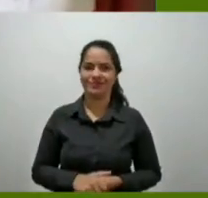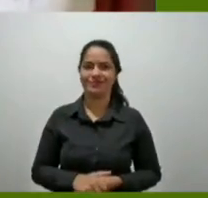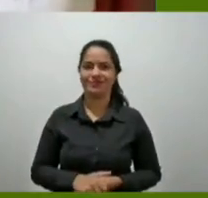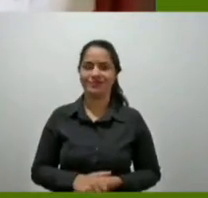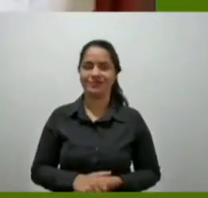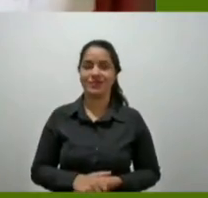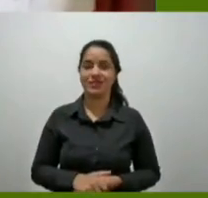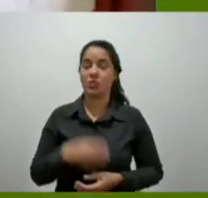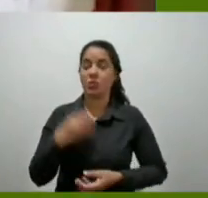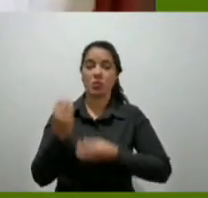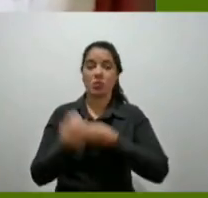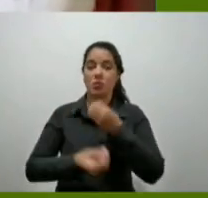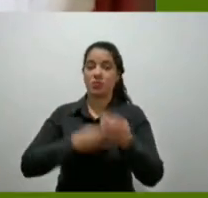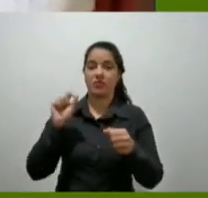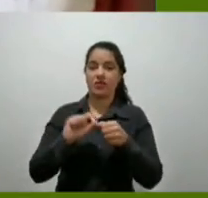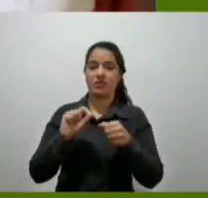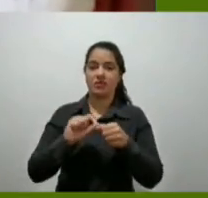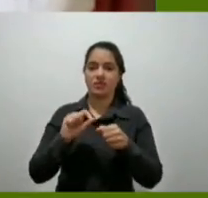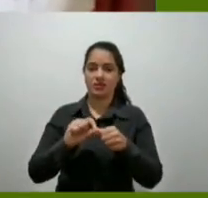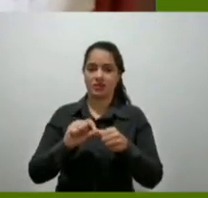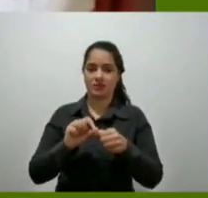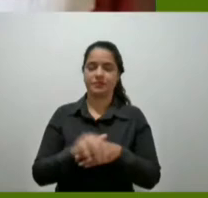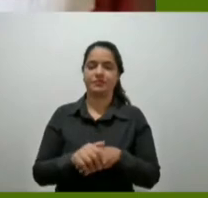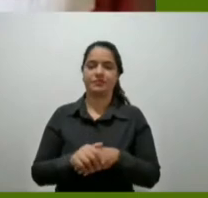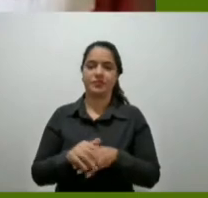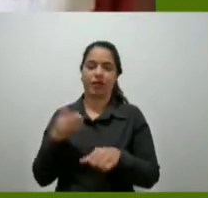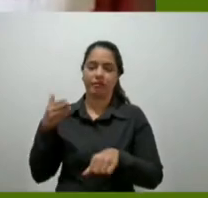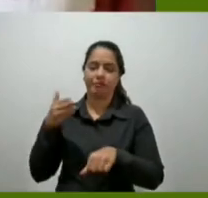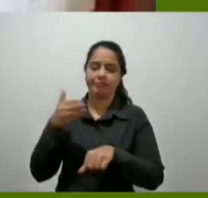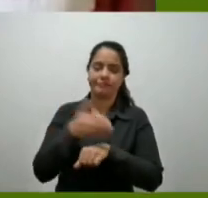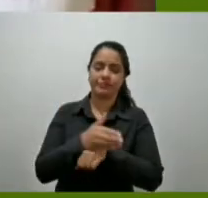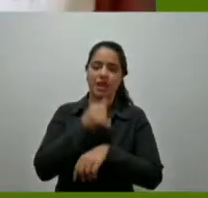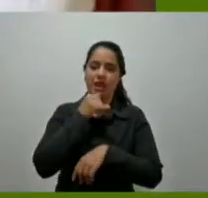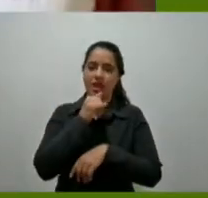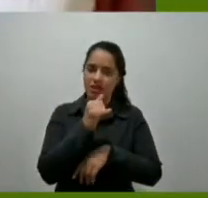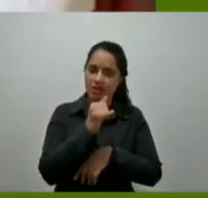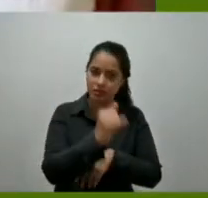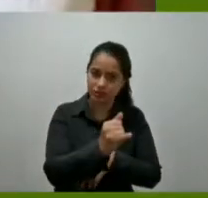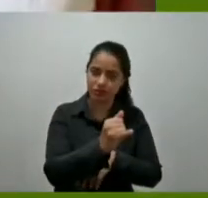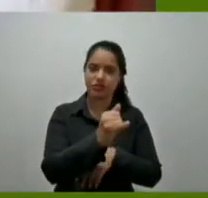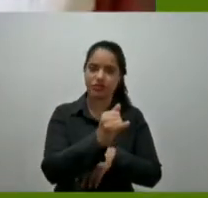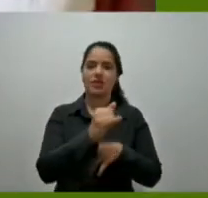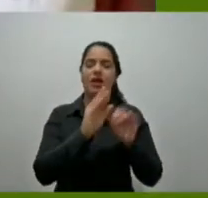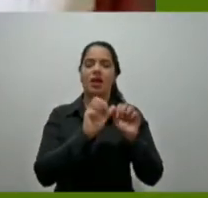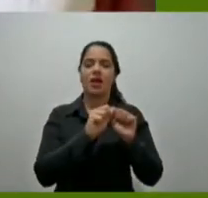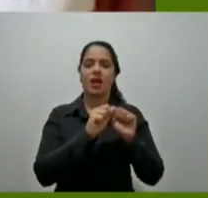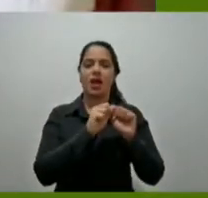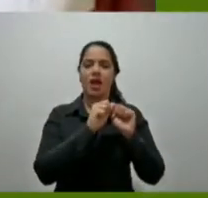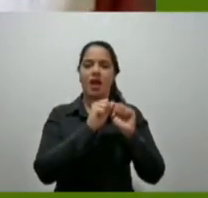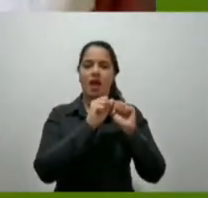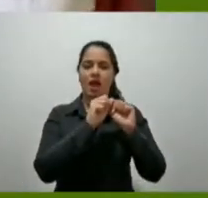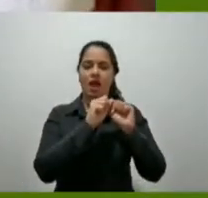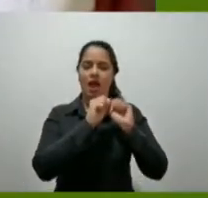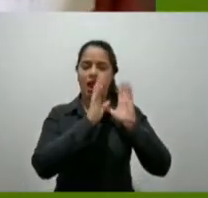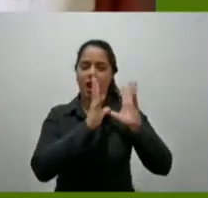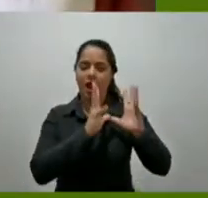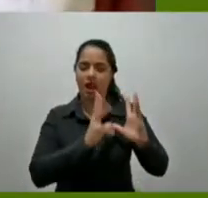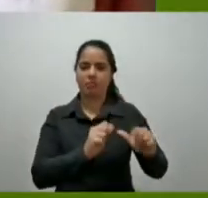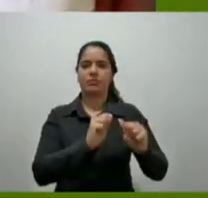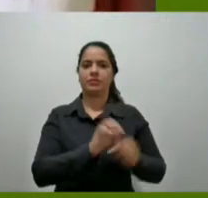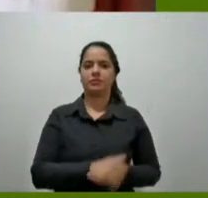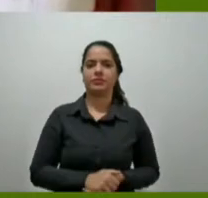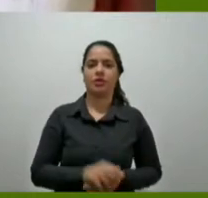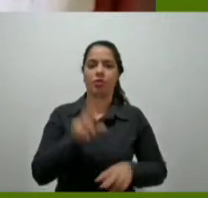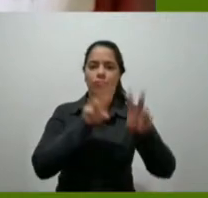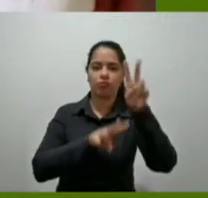a gente introduzir a energia limpa. Hoje nós estamos trabalhando num projeto